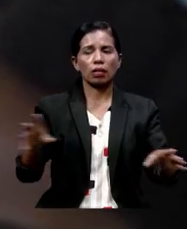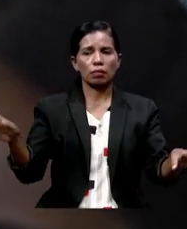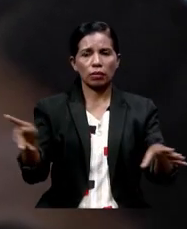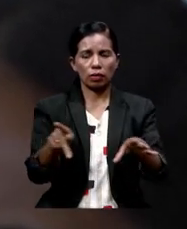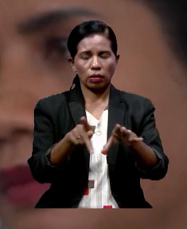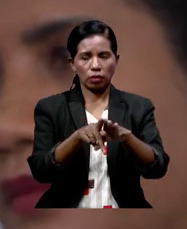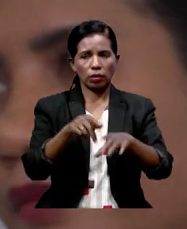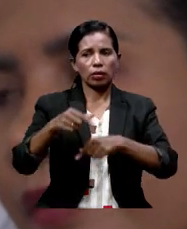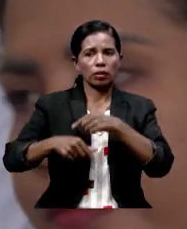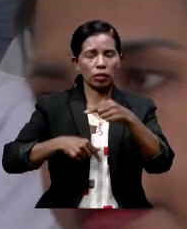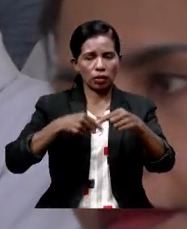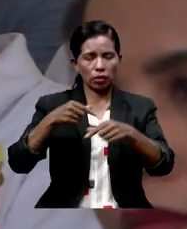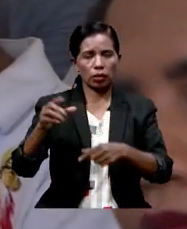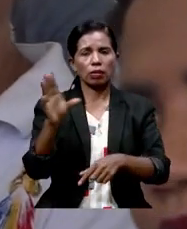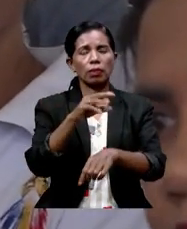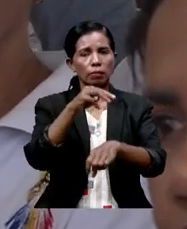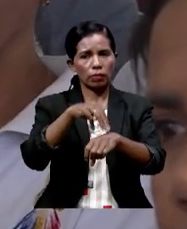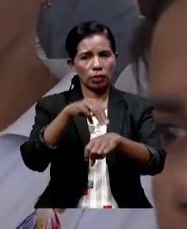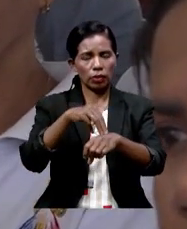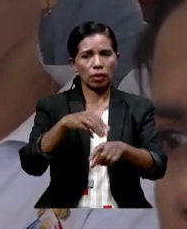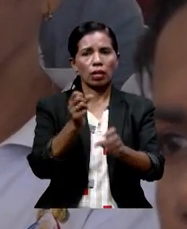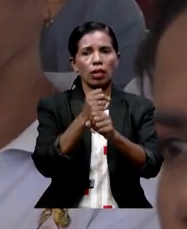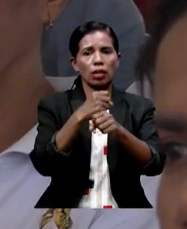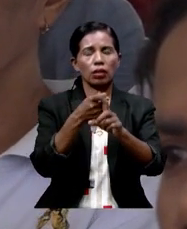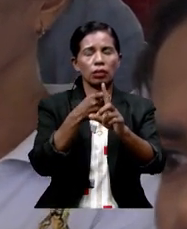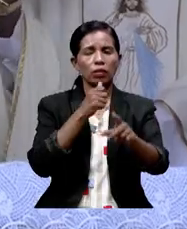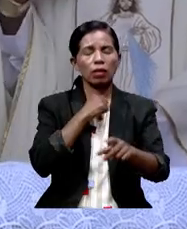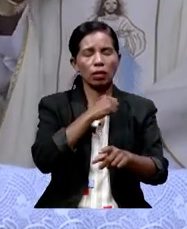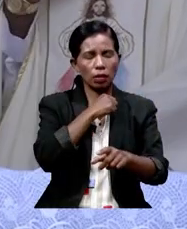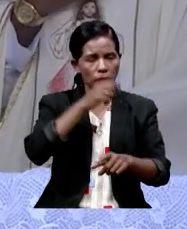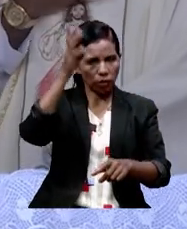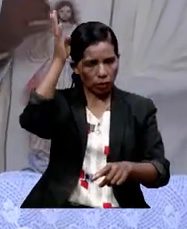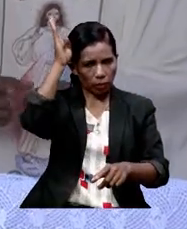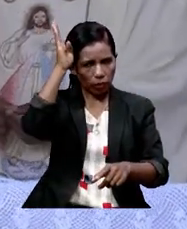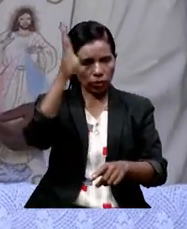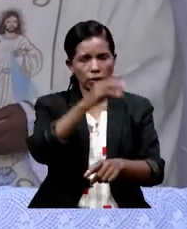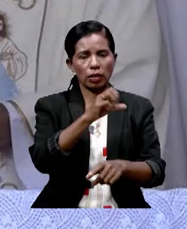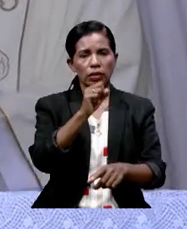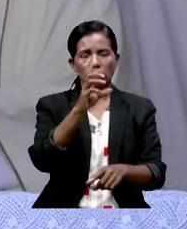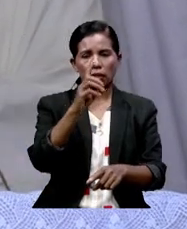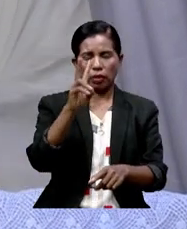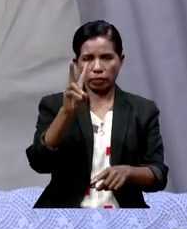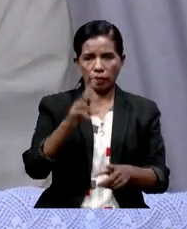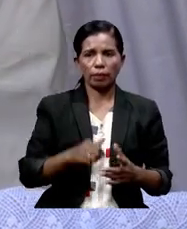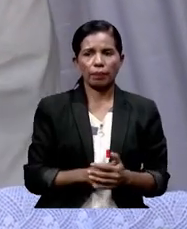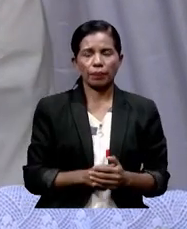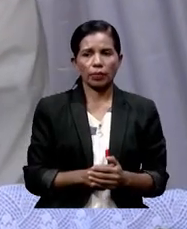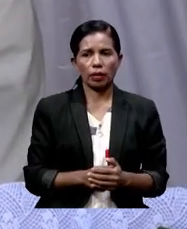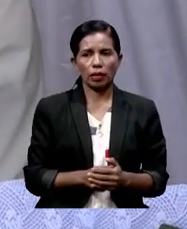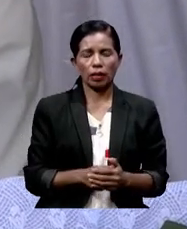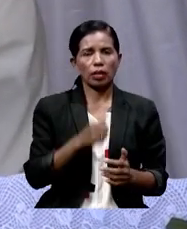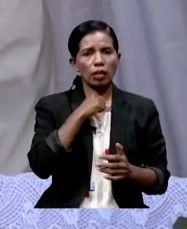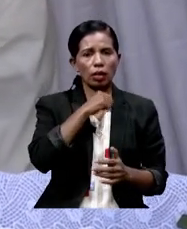e a celebração na Eucaristia, Nebe presídio Rússia Dom Virgílio Cardeal do Carmo da Silva, SDB. E a homilia